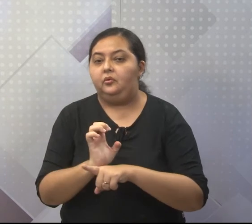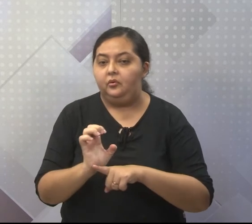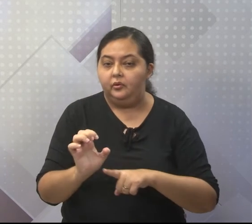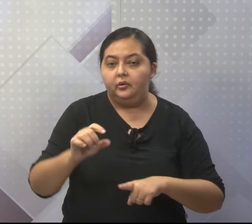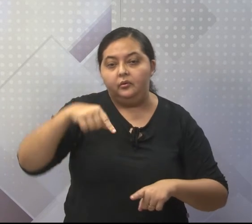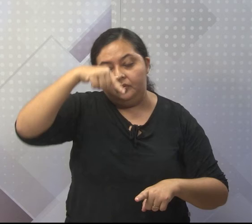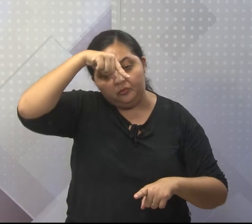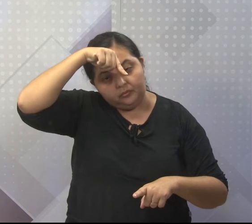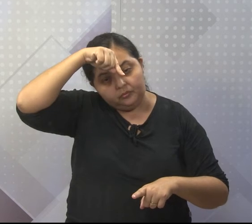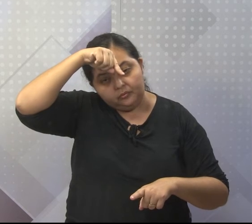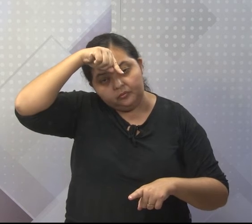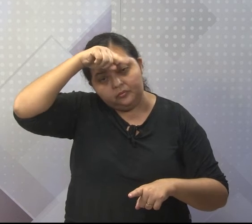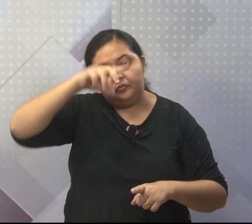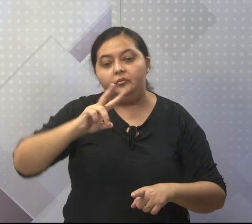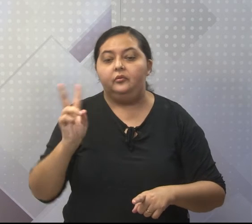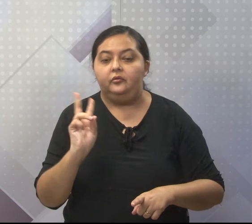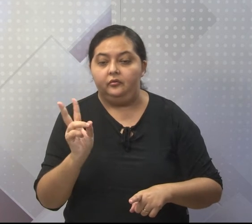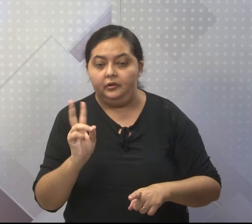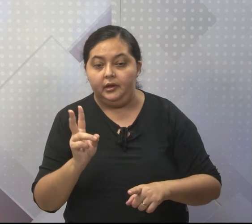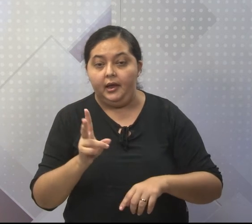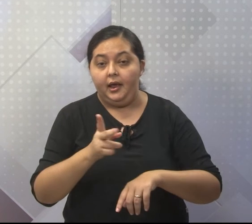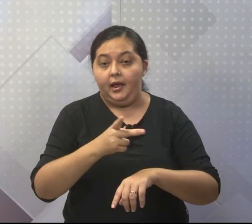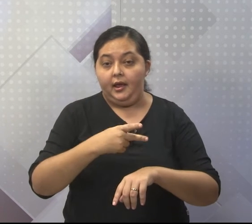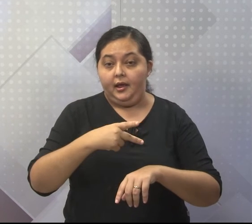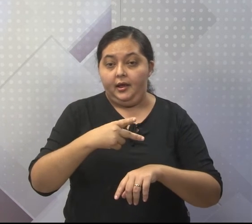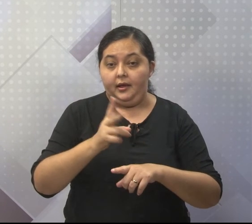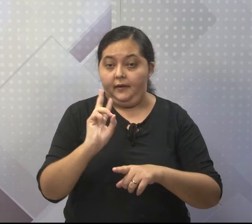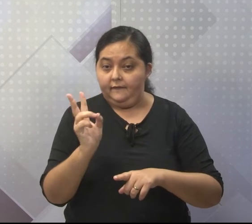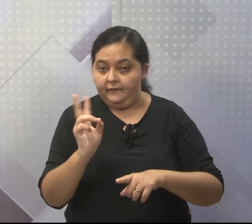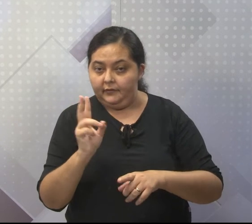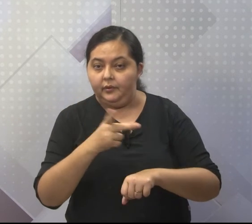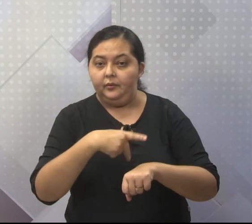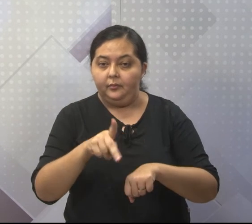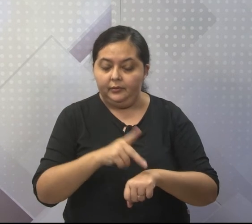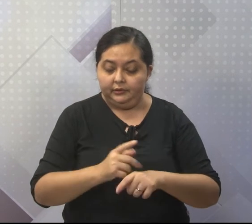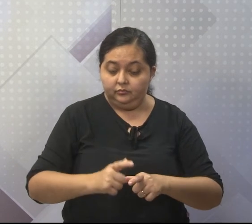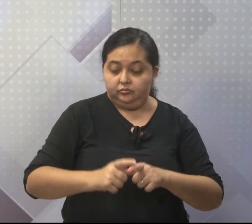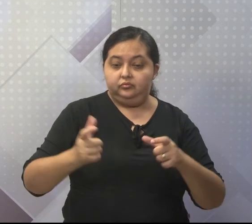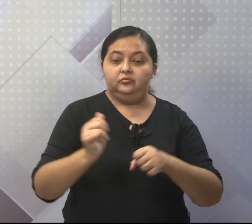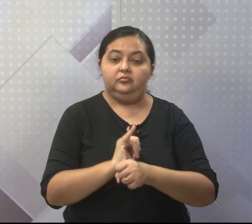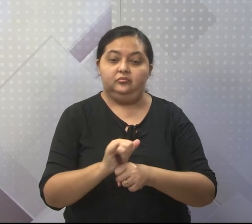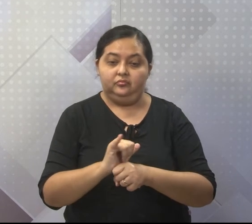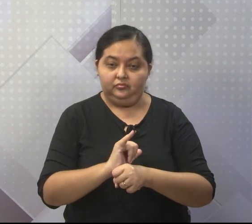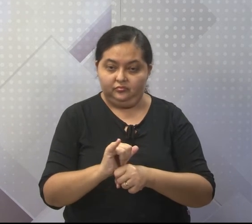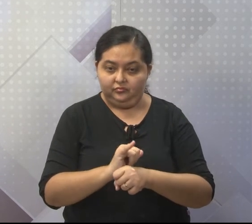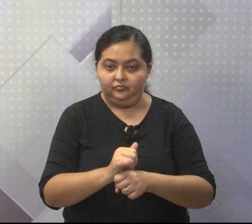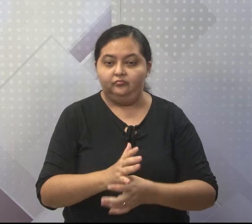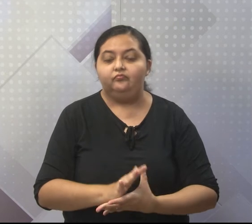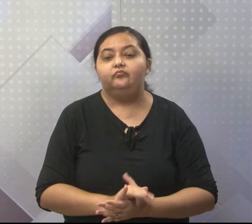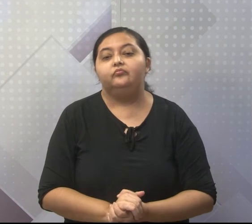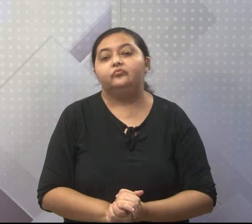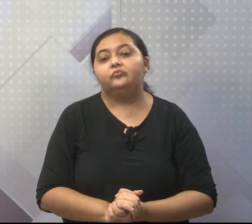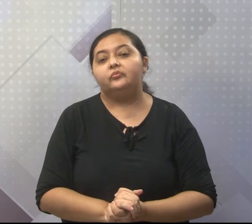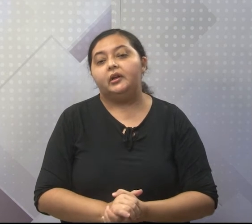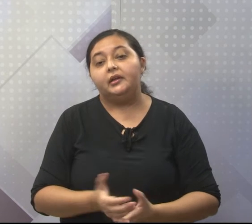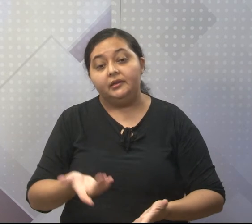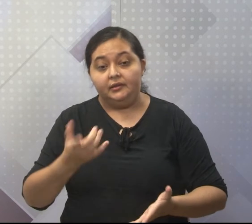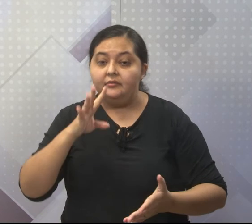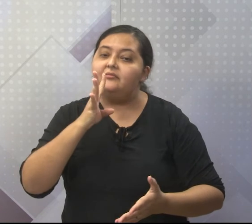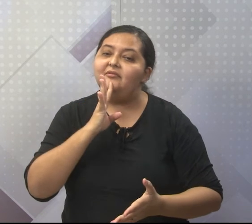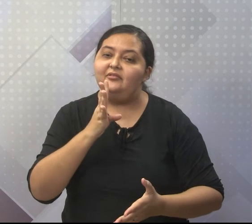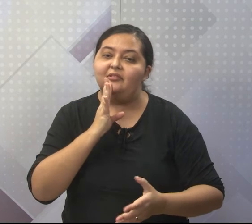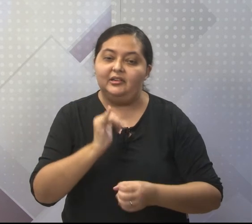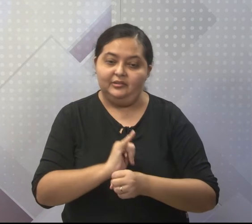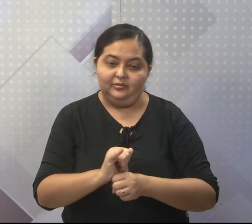e se você não usar a Venezuela tem a maior quantidade falei do petróleo que aí é o mais conhecido é o mais utilizado mais